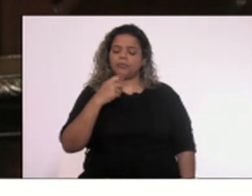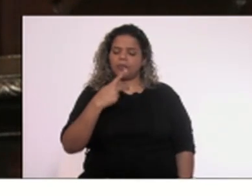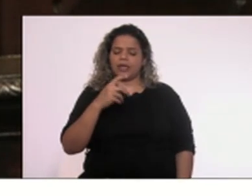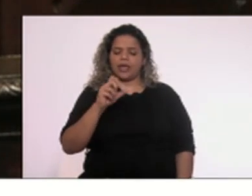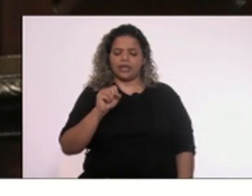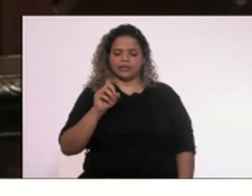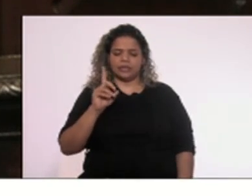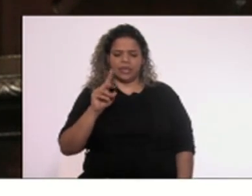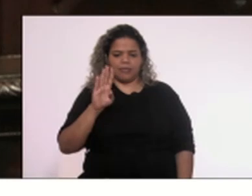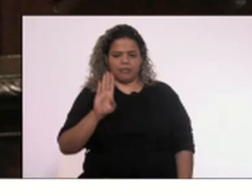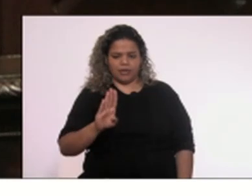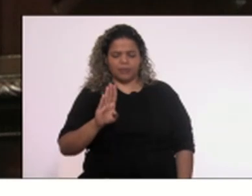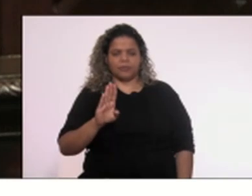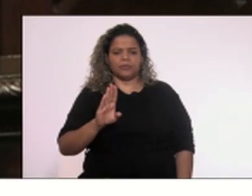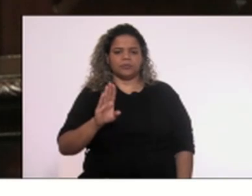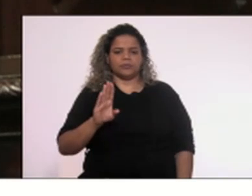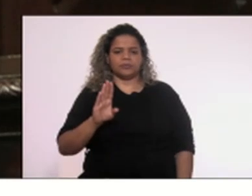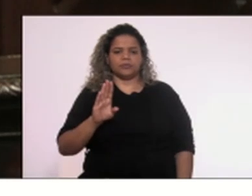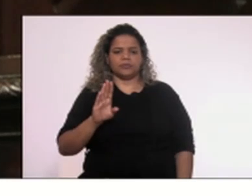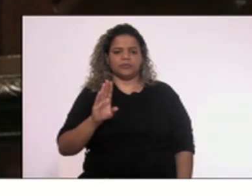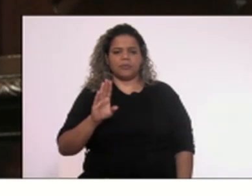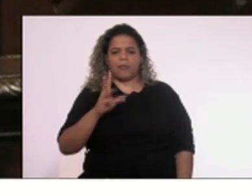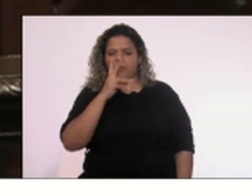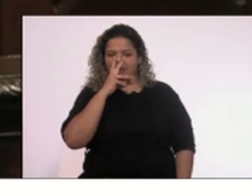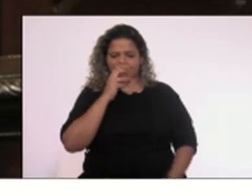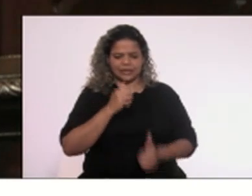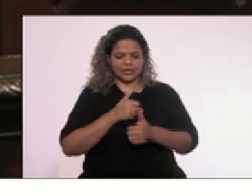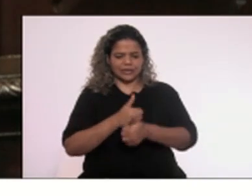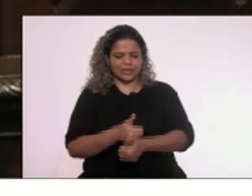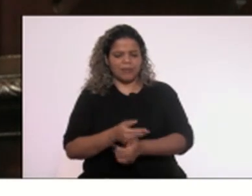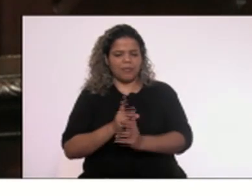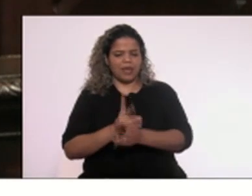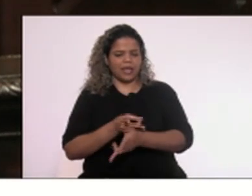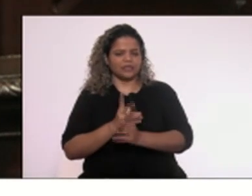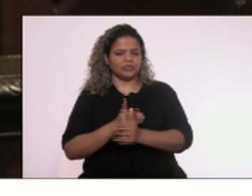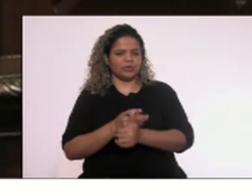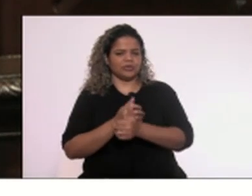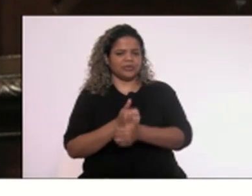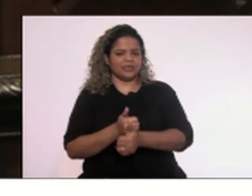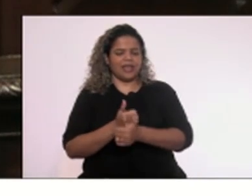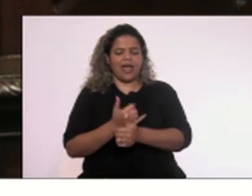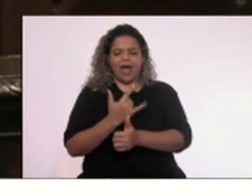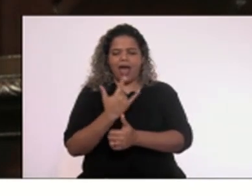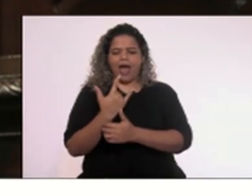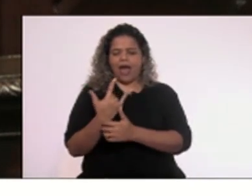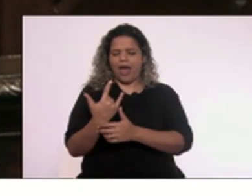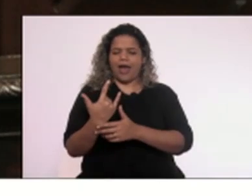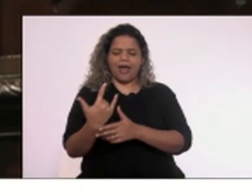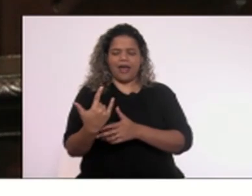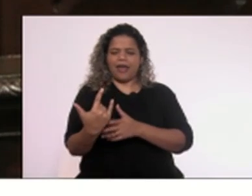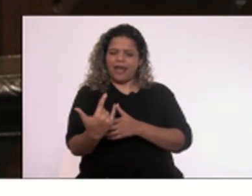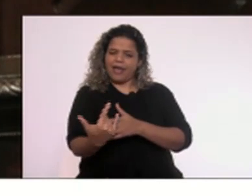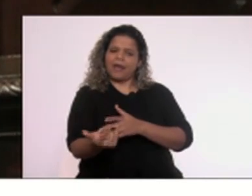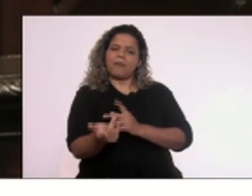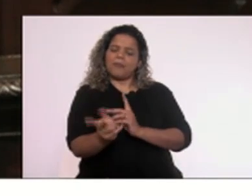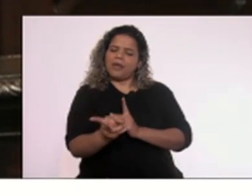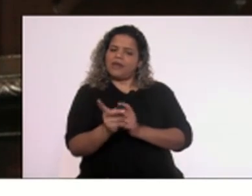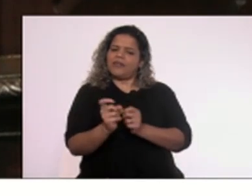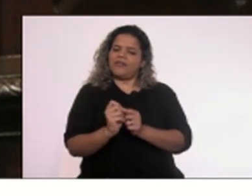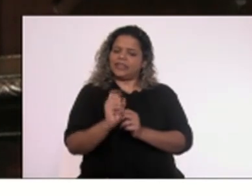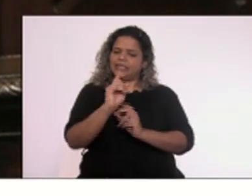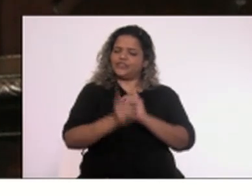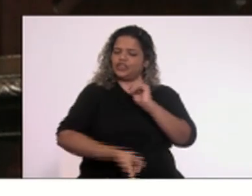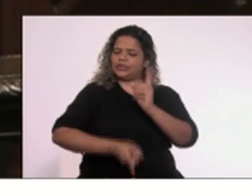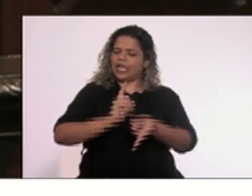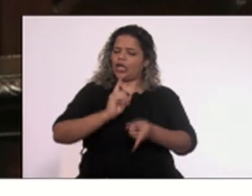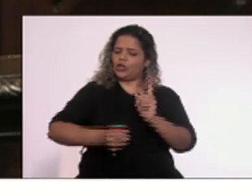tudo indica, que está seguindo esse caminho. Está se encantando por fazer